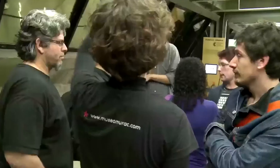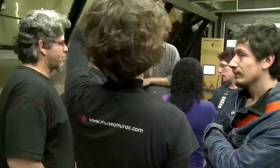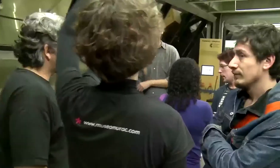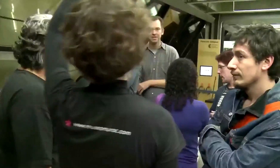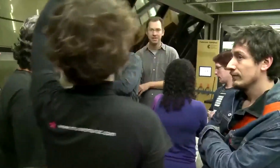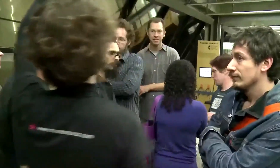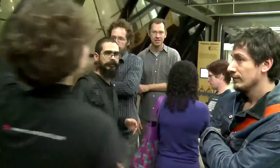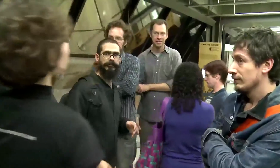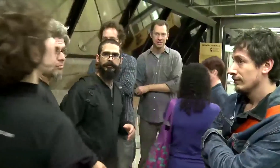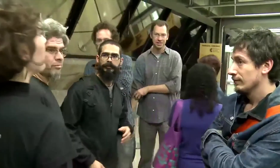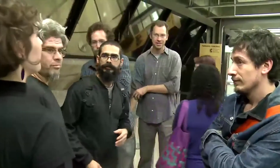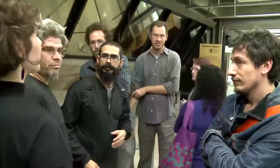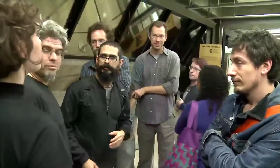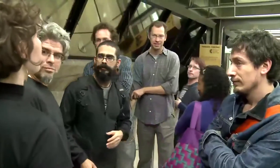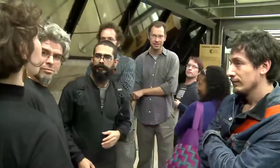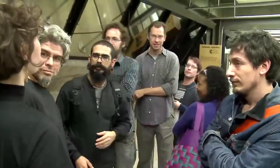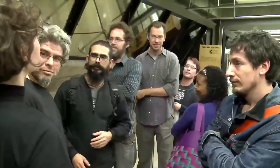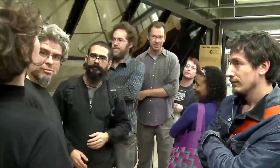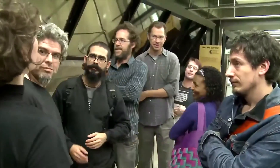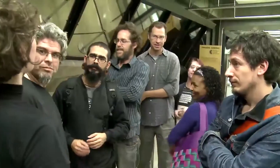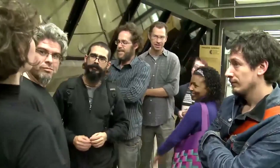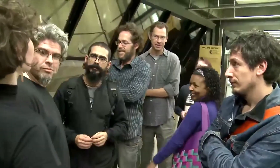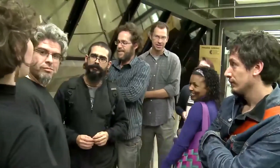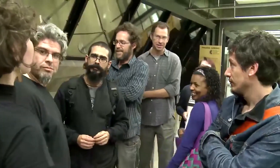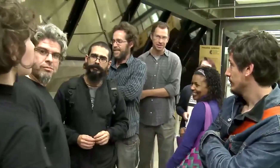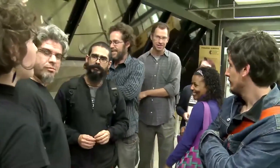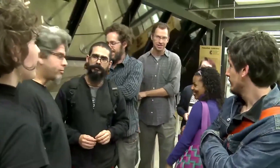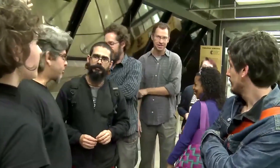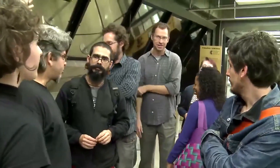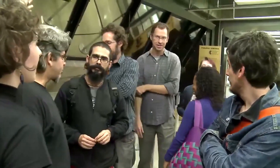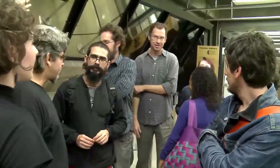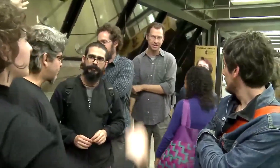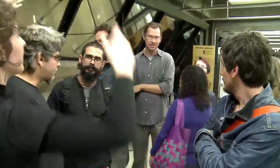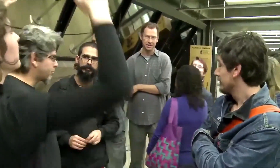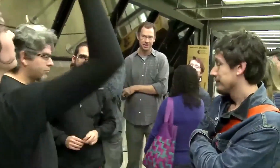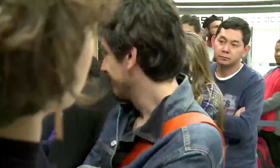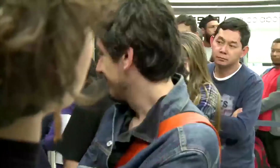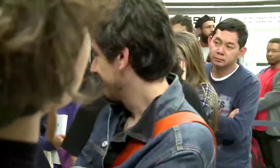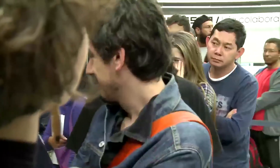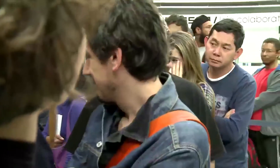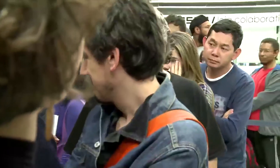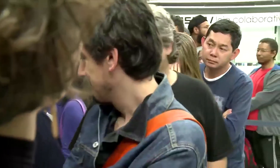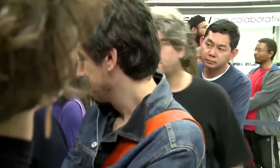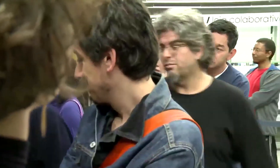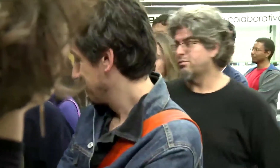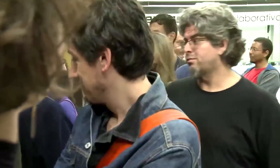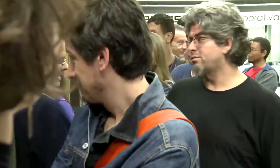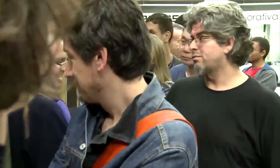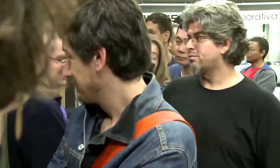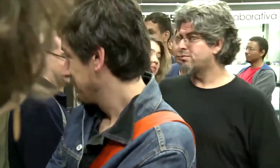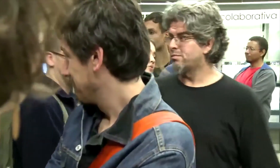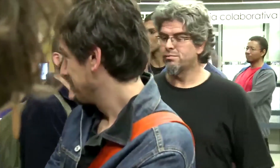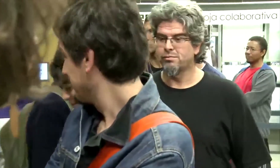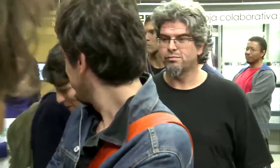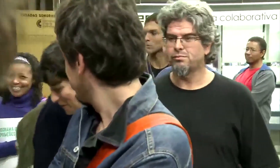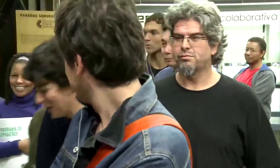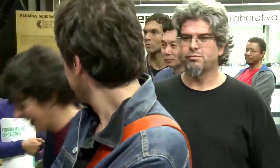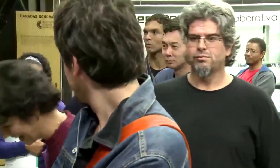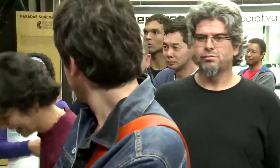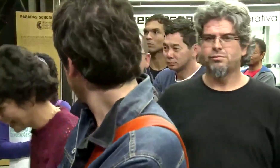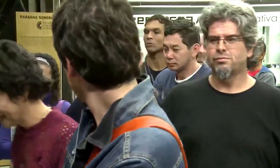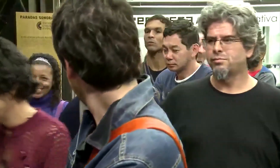muito chato. Pessoal, desculpa, mais uma vez. Convidados à minha esquerda, público comum à minha direita, por